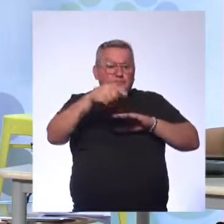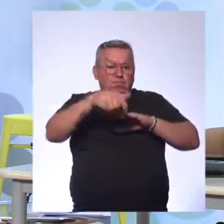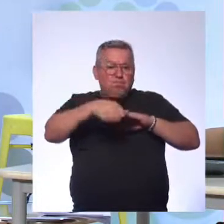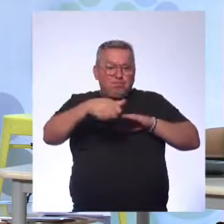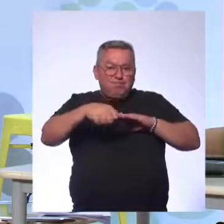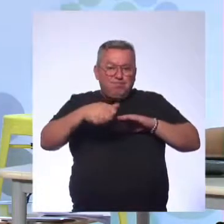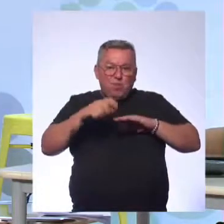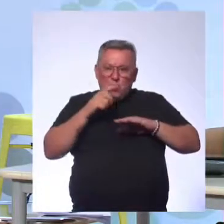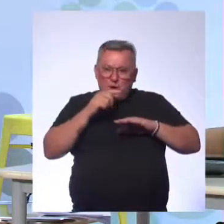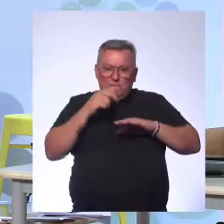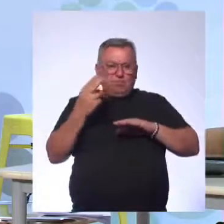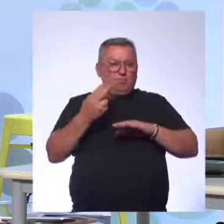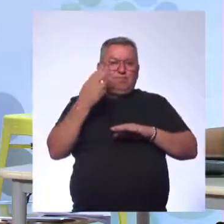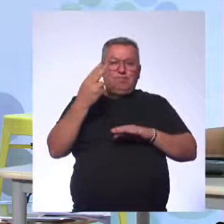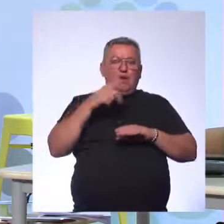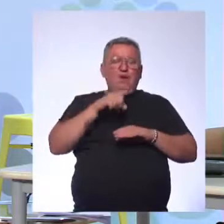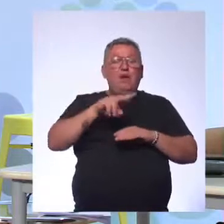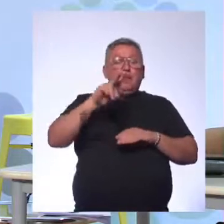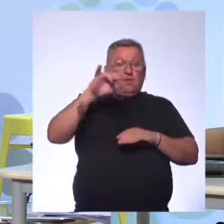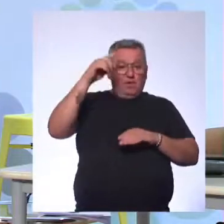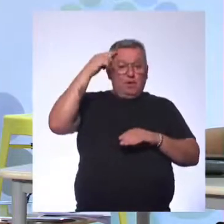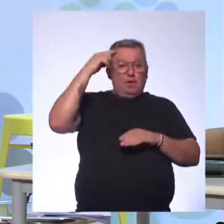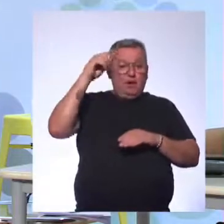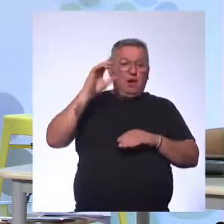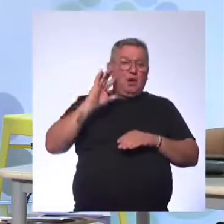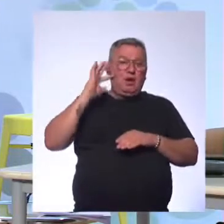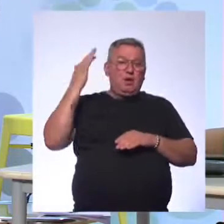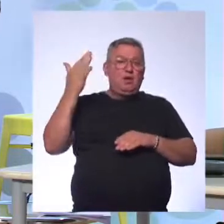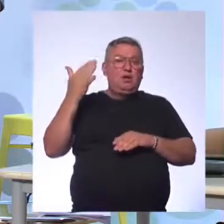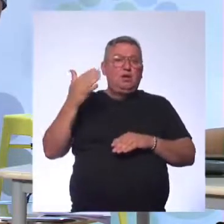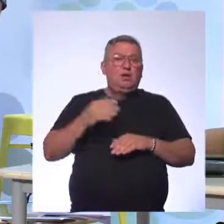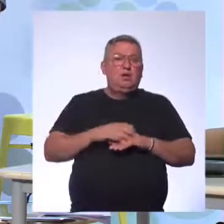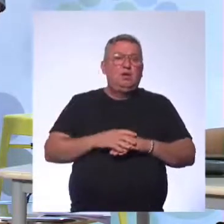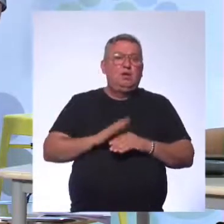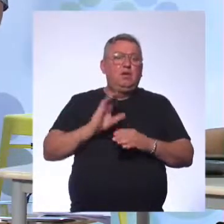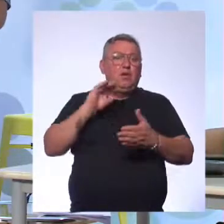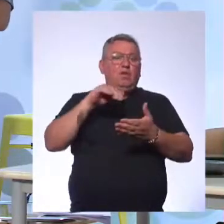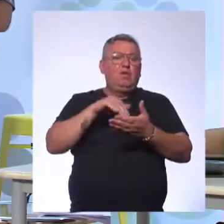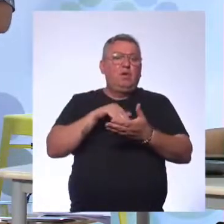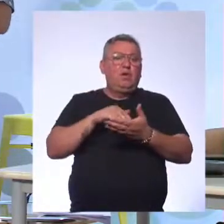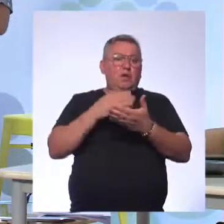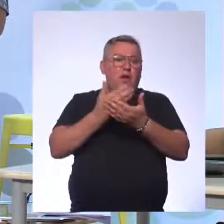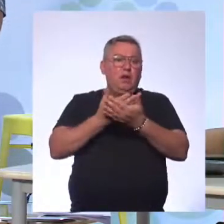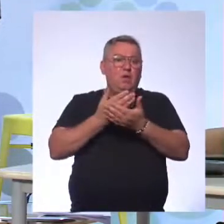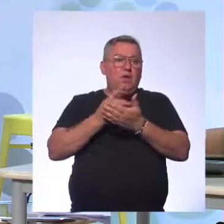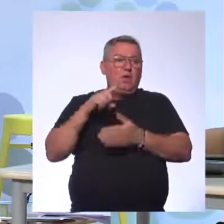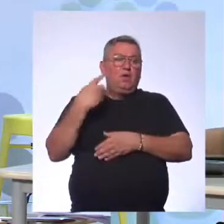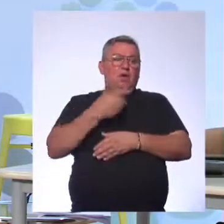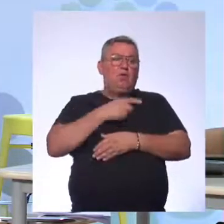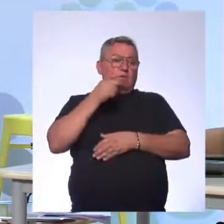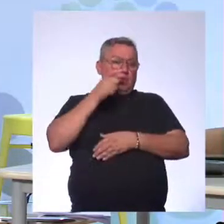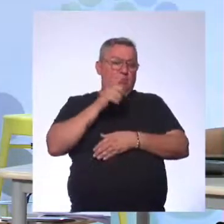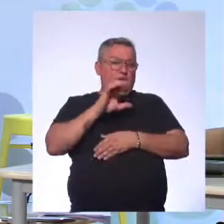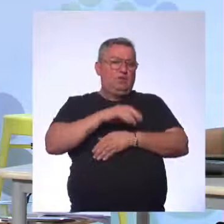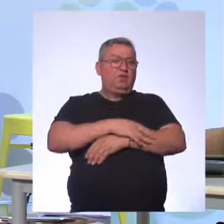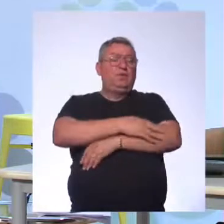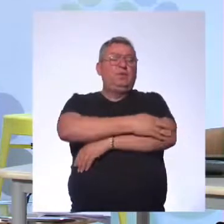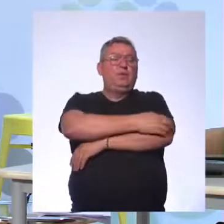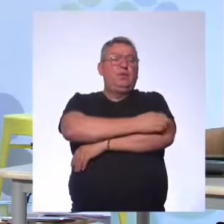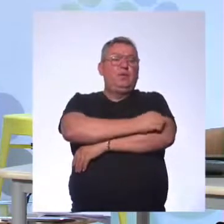então vocês vão pensando aí né porque isso acontece como acontece e lá no final nós vamos verificar